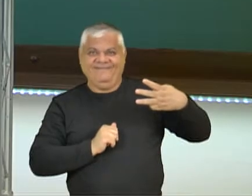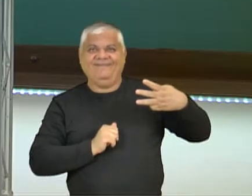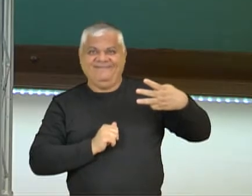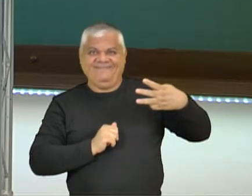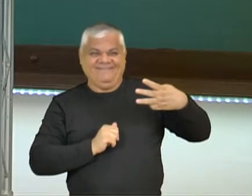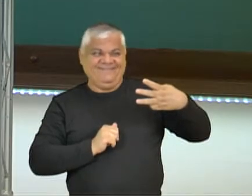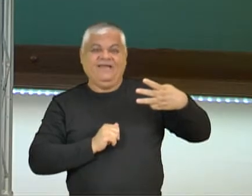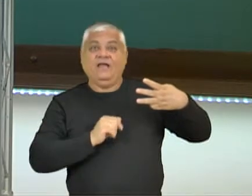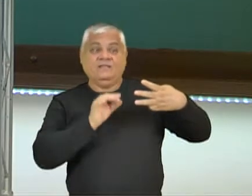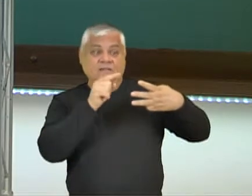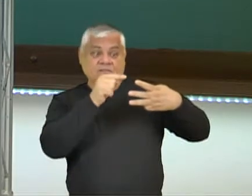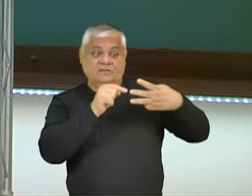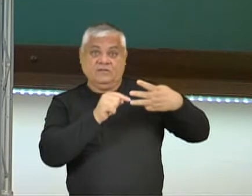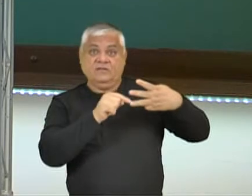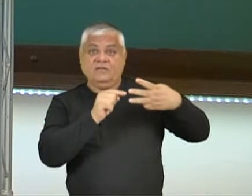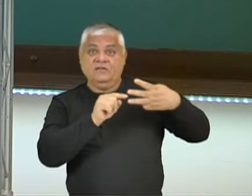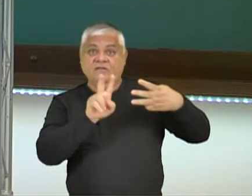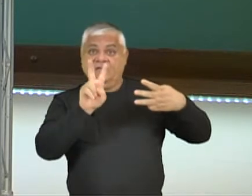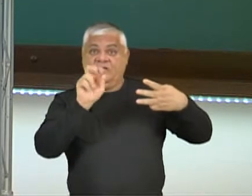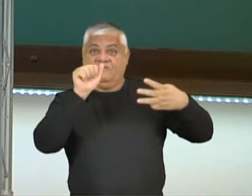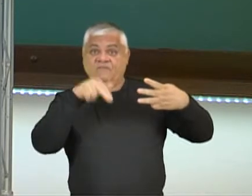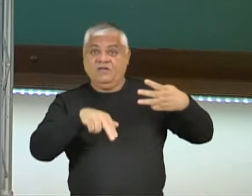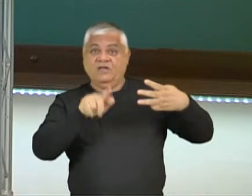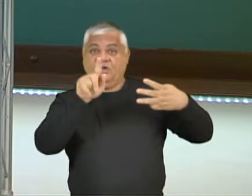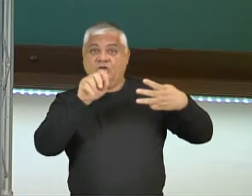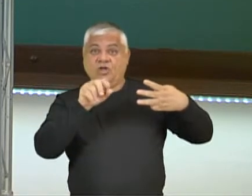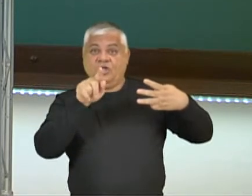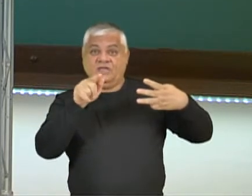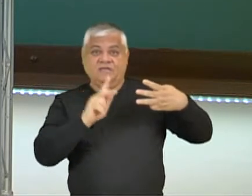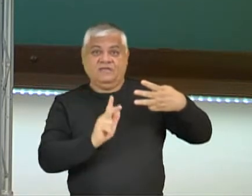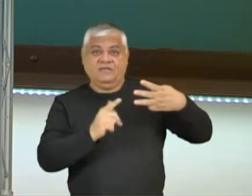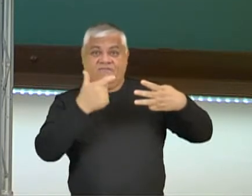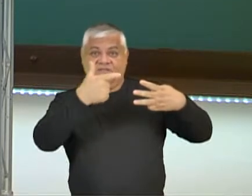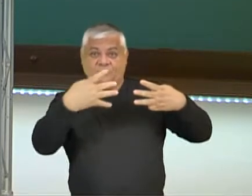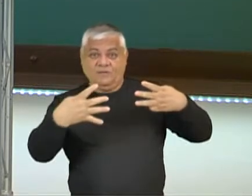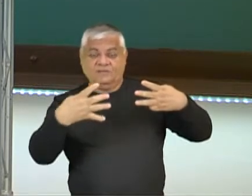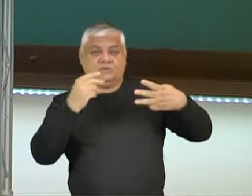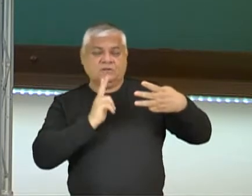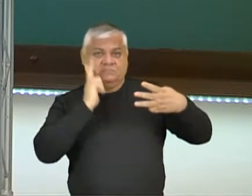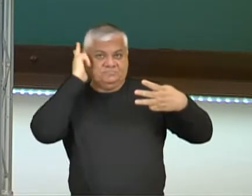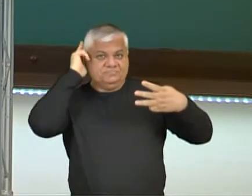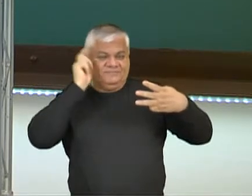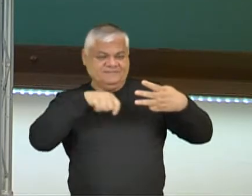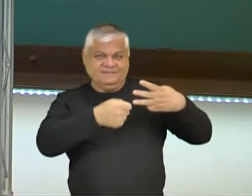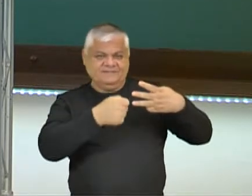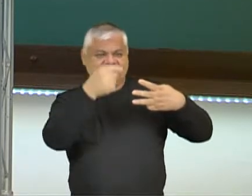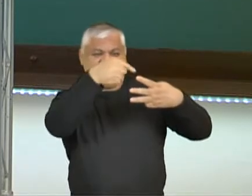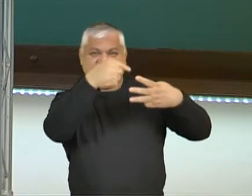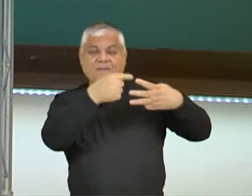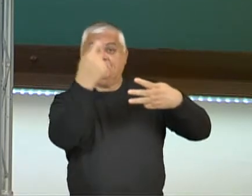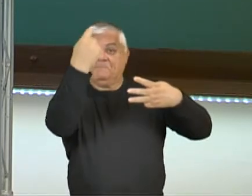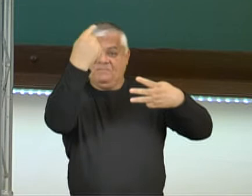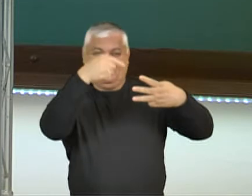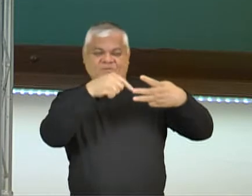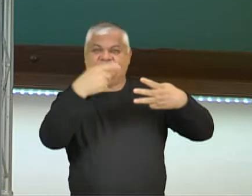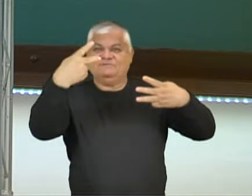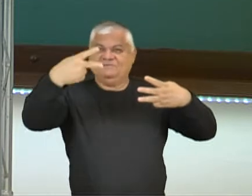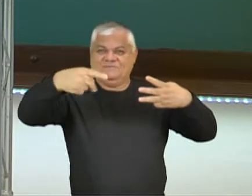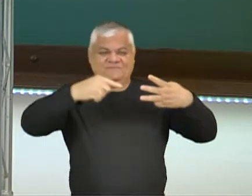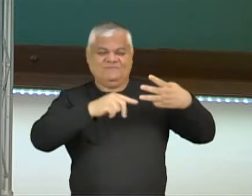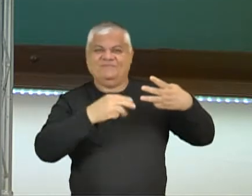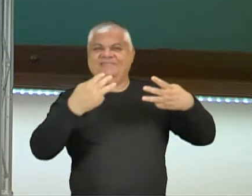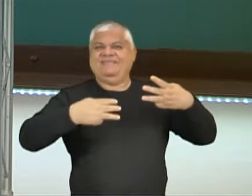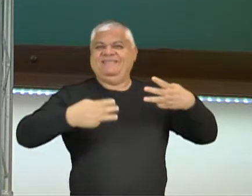primeiro, né? E Van Gogh, 24. Então, o ranking completo dos top 3,